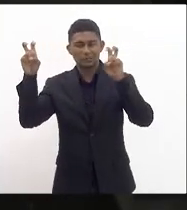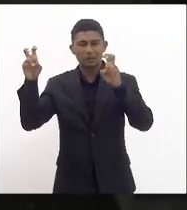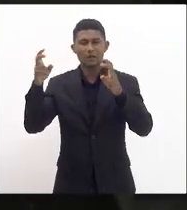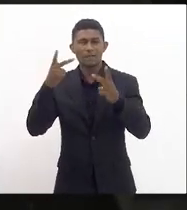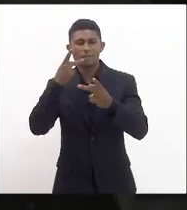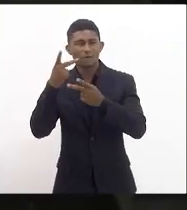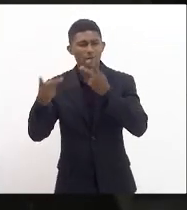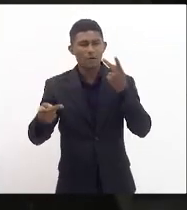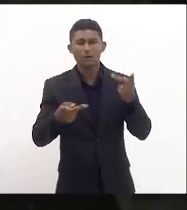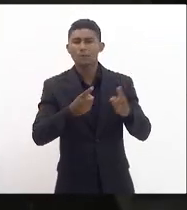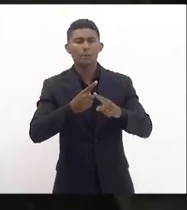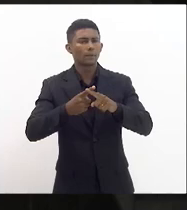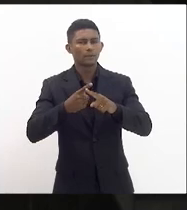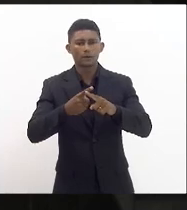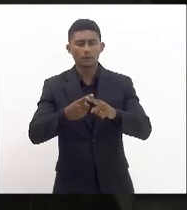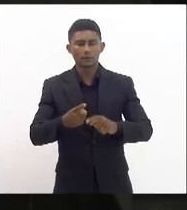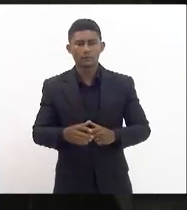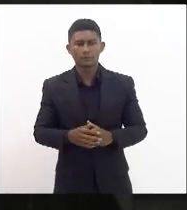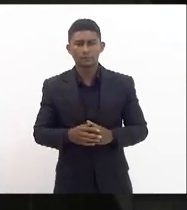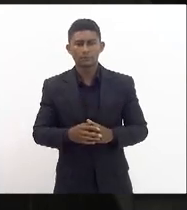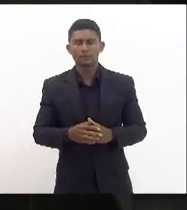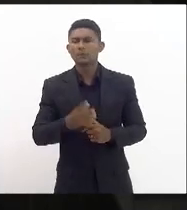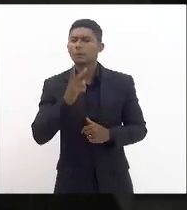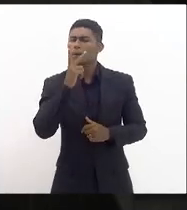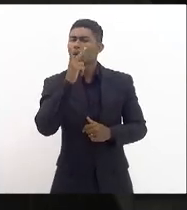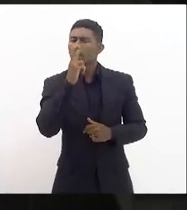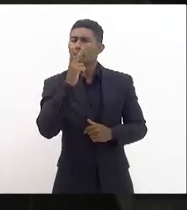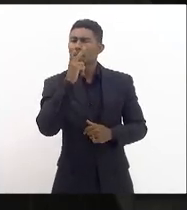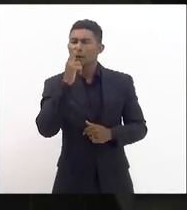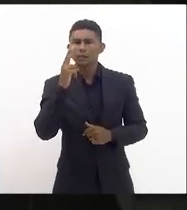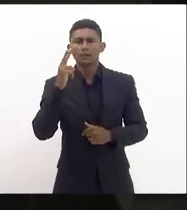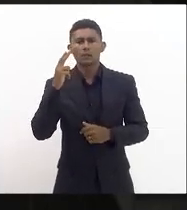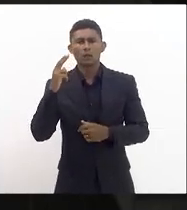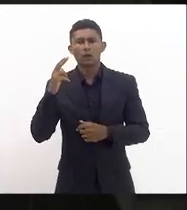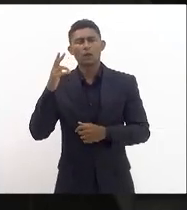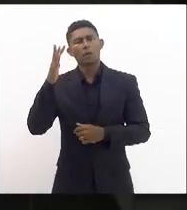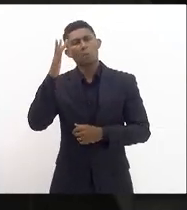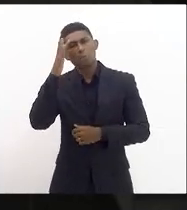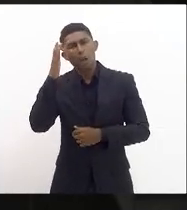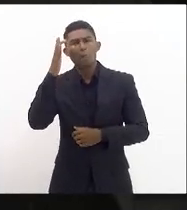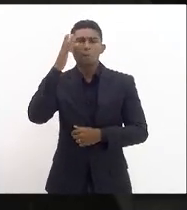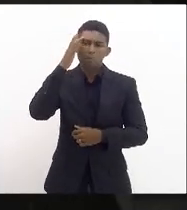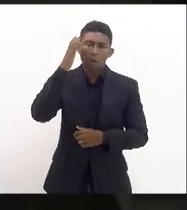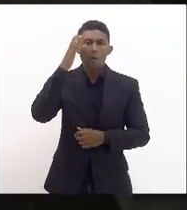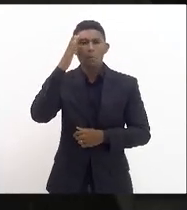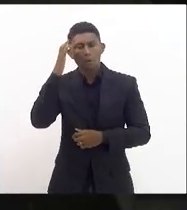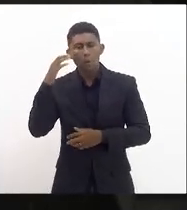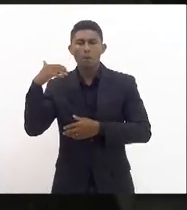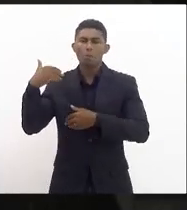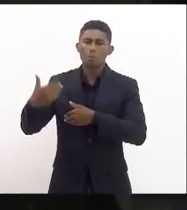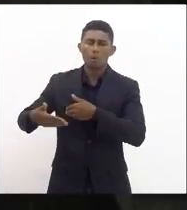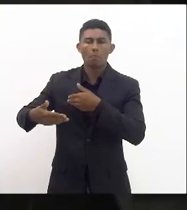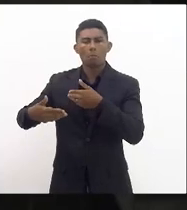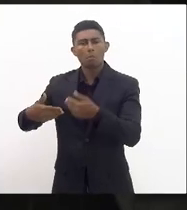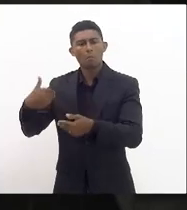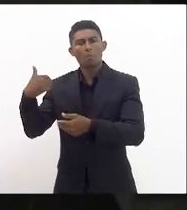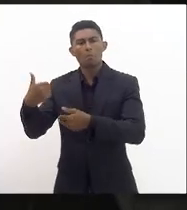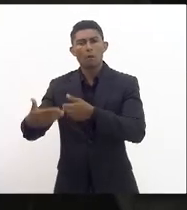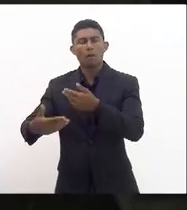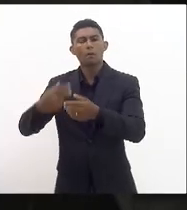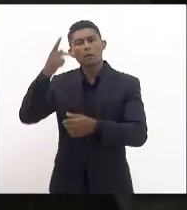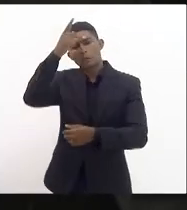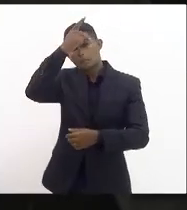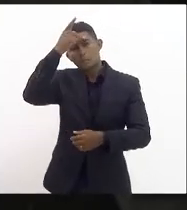tempo, parece que as pessoas começam a achar isso, algumas pessoas, isso